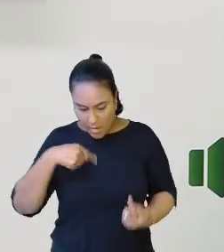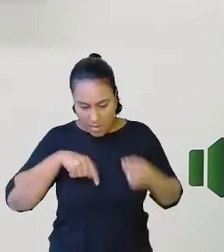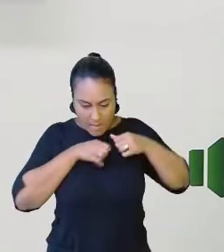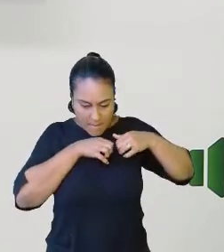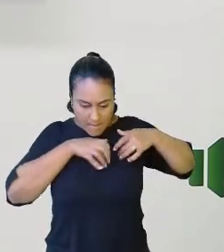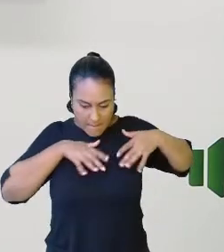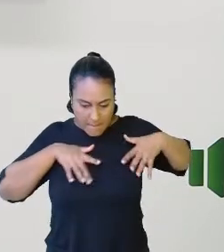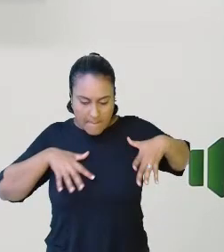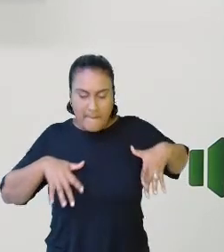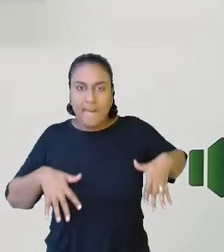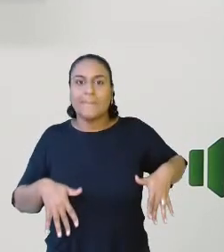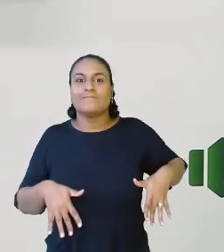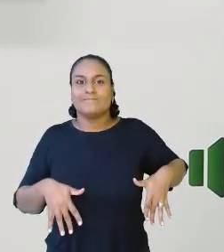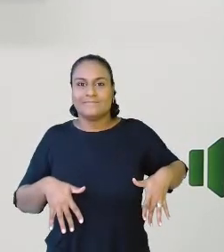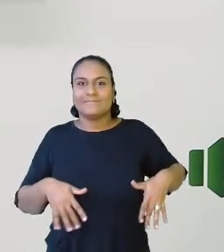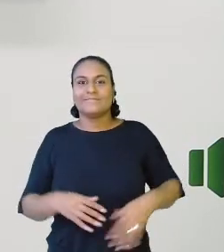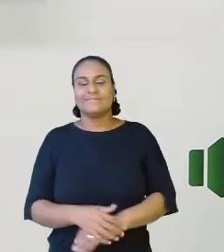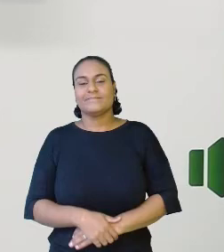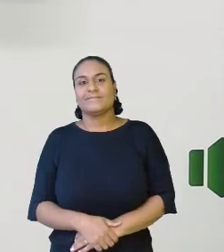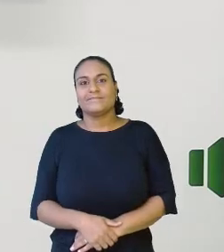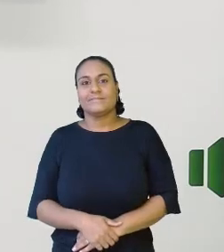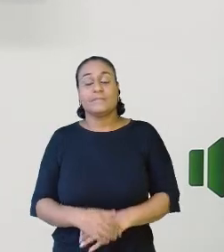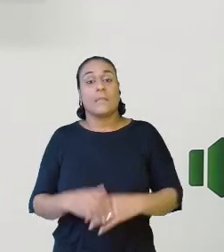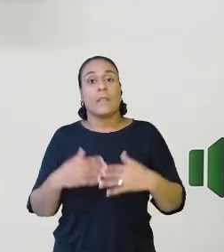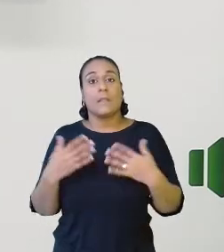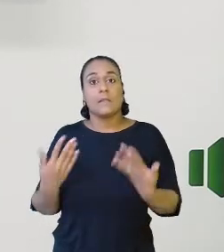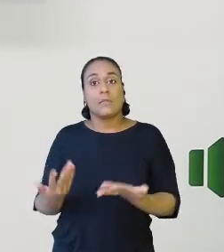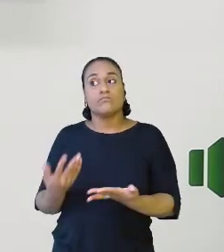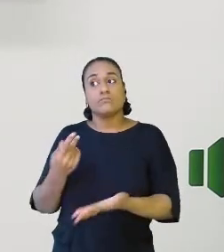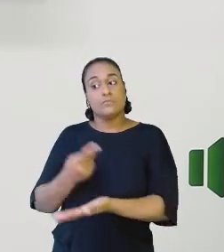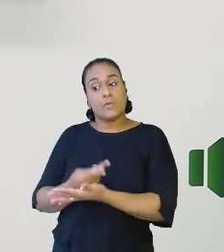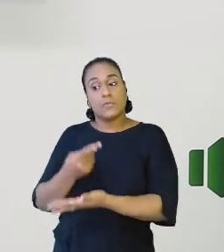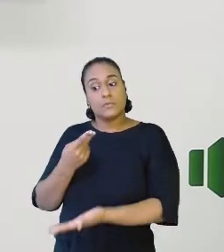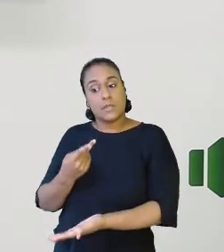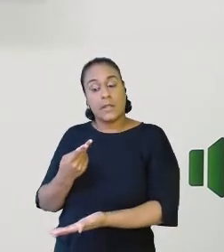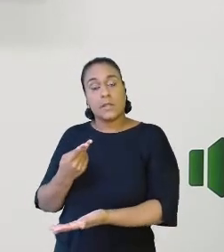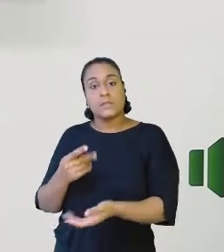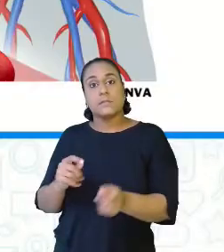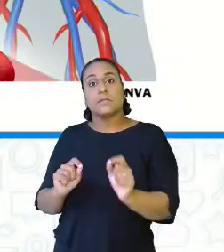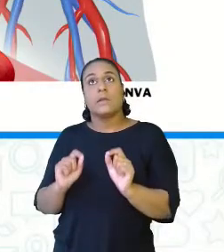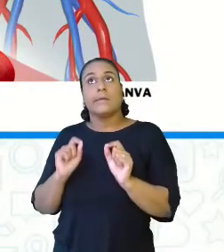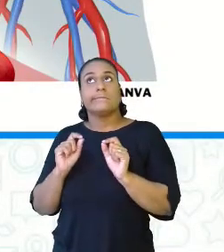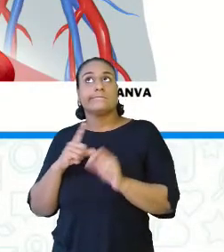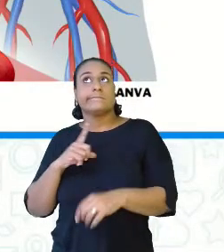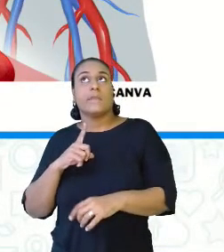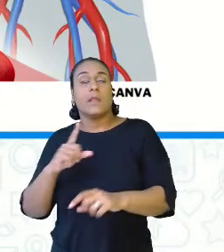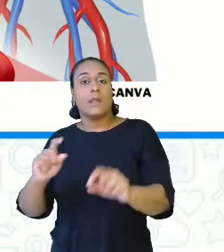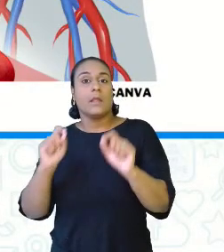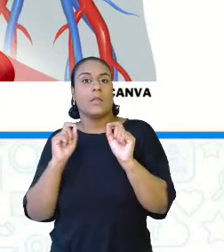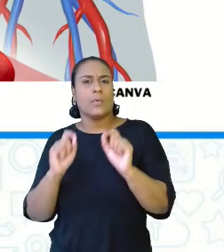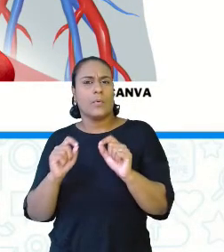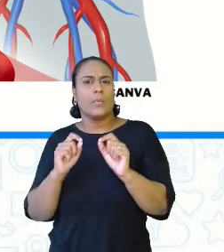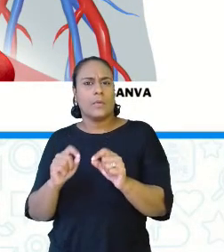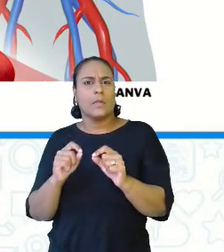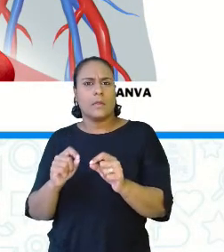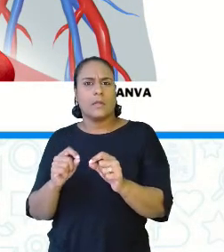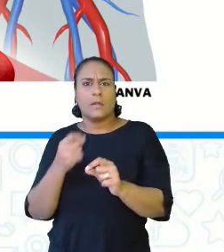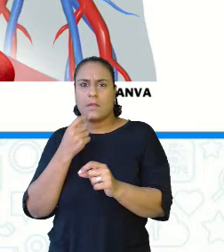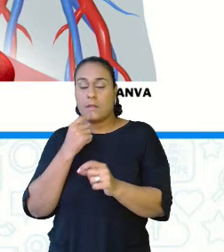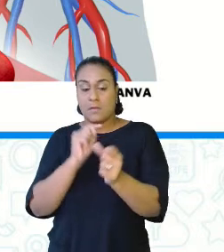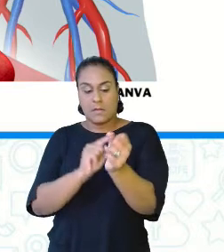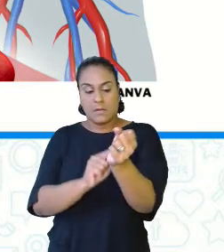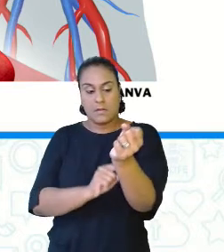Então, quando isso acontece, nós temos esse tecido líquido que está